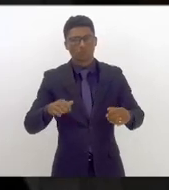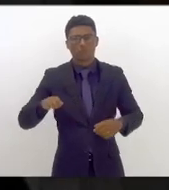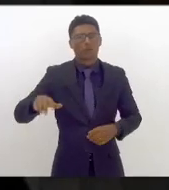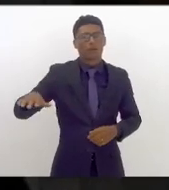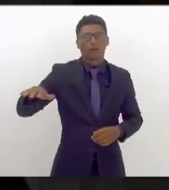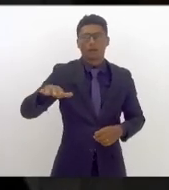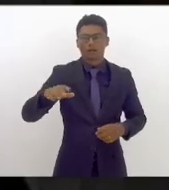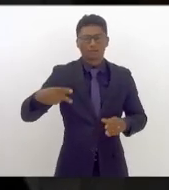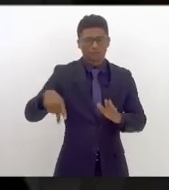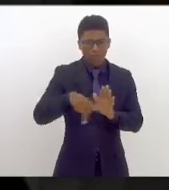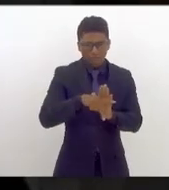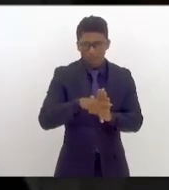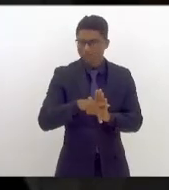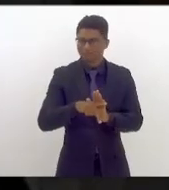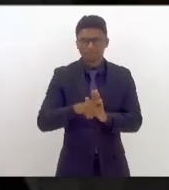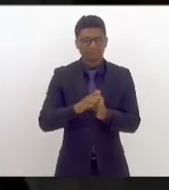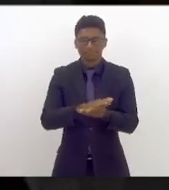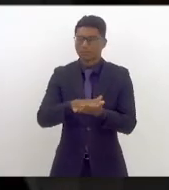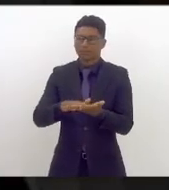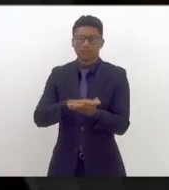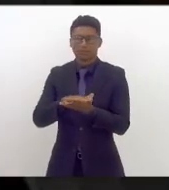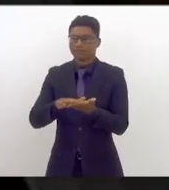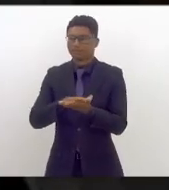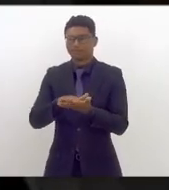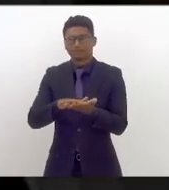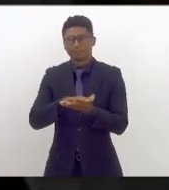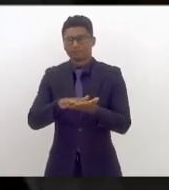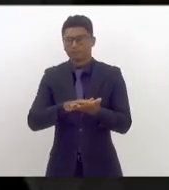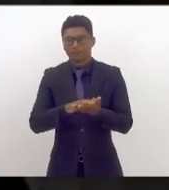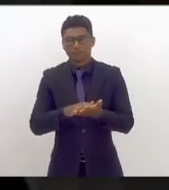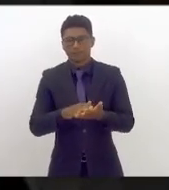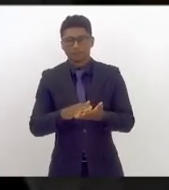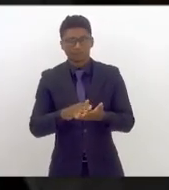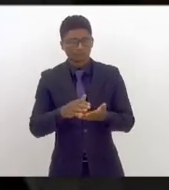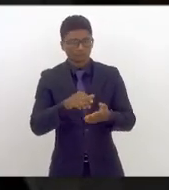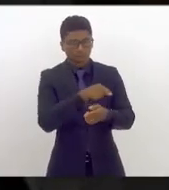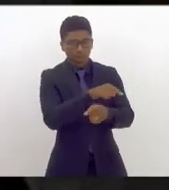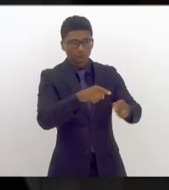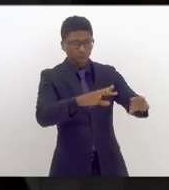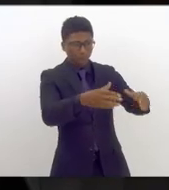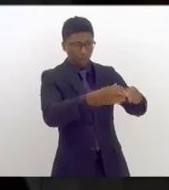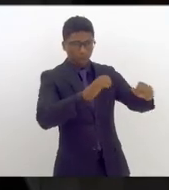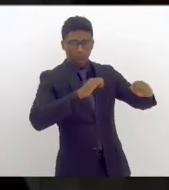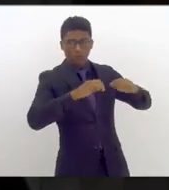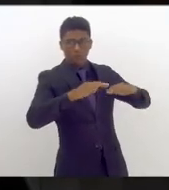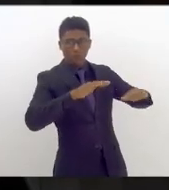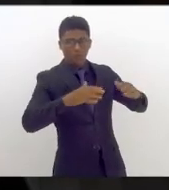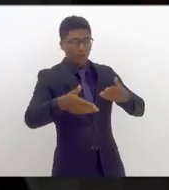administração pública estadual que pudesse responder, dialogar com os movimentos sociais, dialogar com a Assembleia,